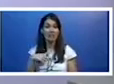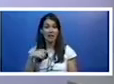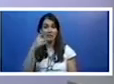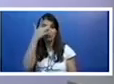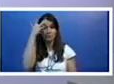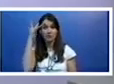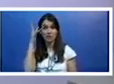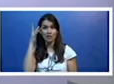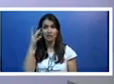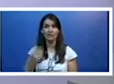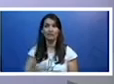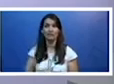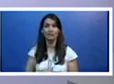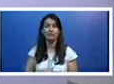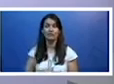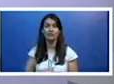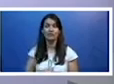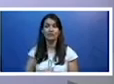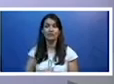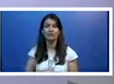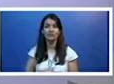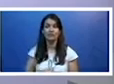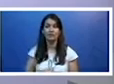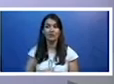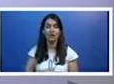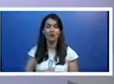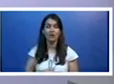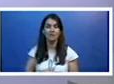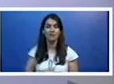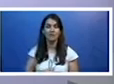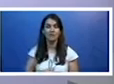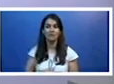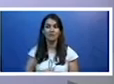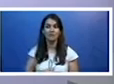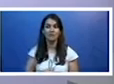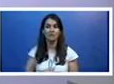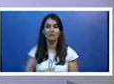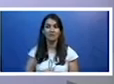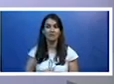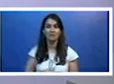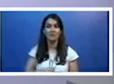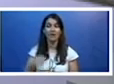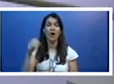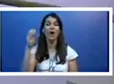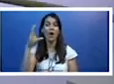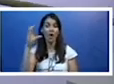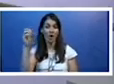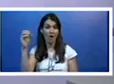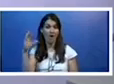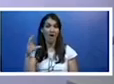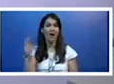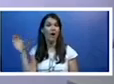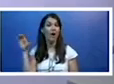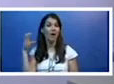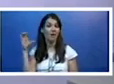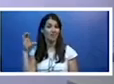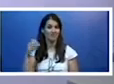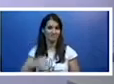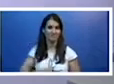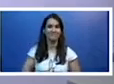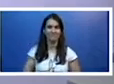có. Aí vocês completem aí. Certo? Tangente tomando có. E aqui embaixo.